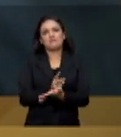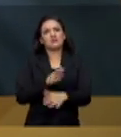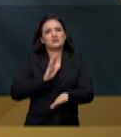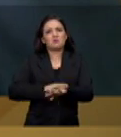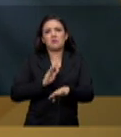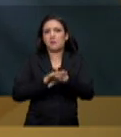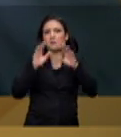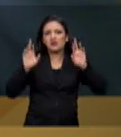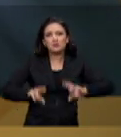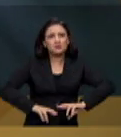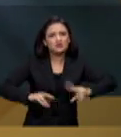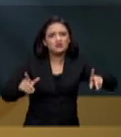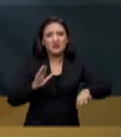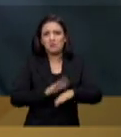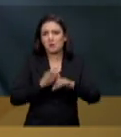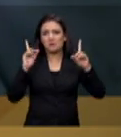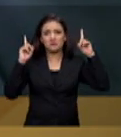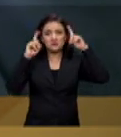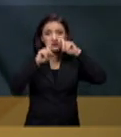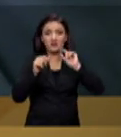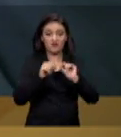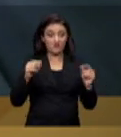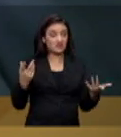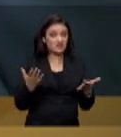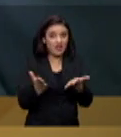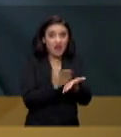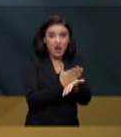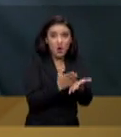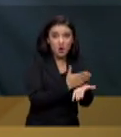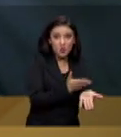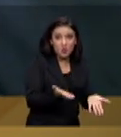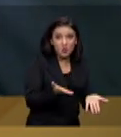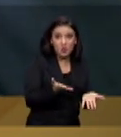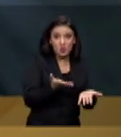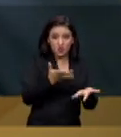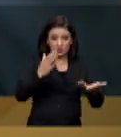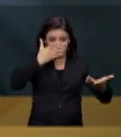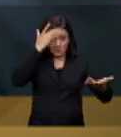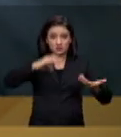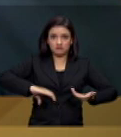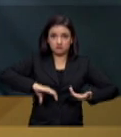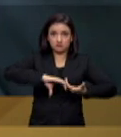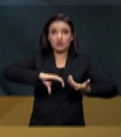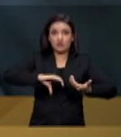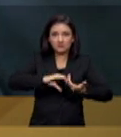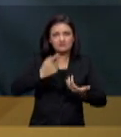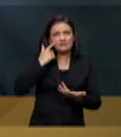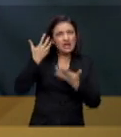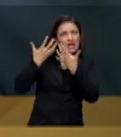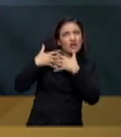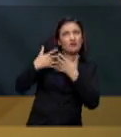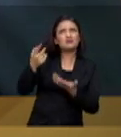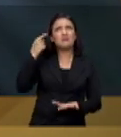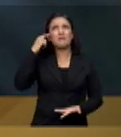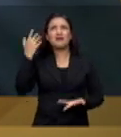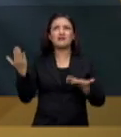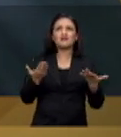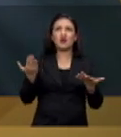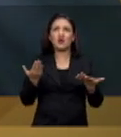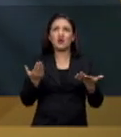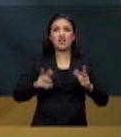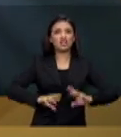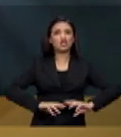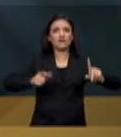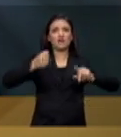adversas que levaram algumas autoridades do Congresso Nacional a refletir de uma maneira diversa, dessa vez, de outros